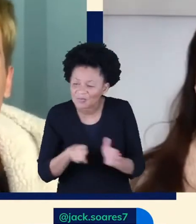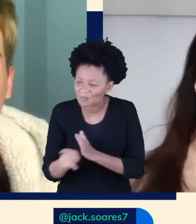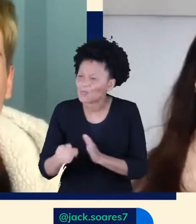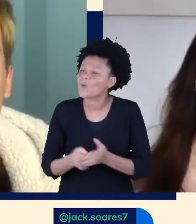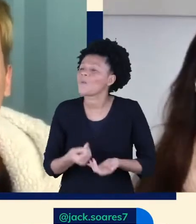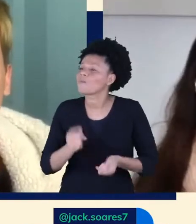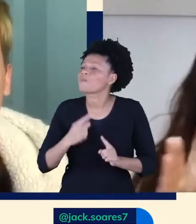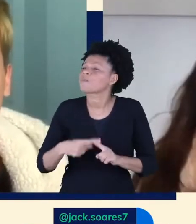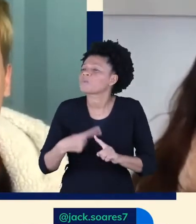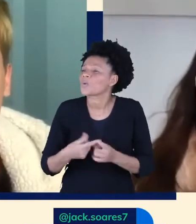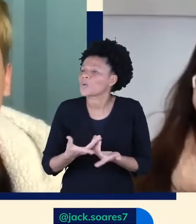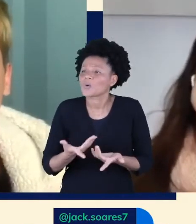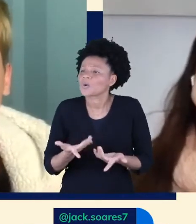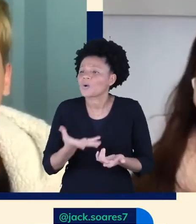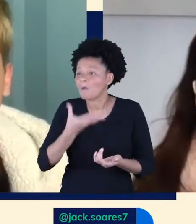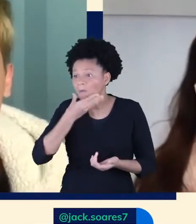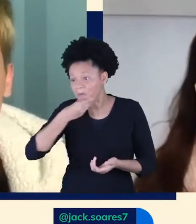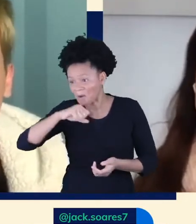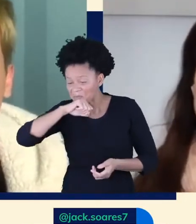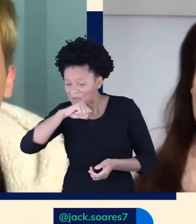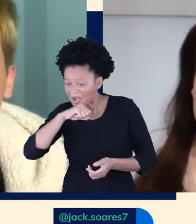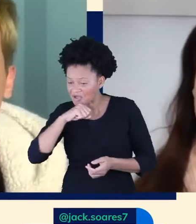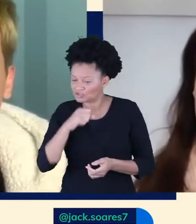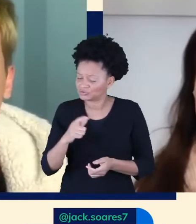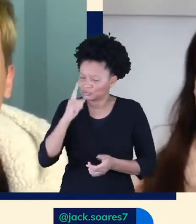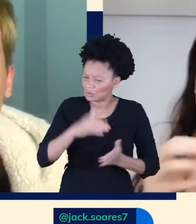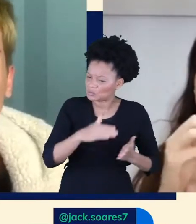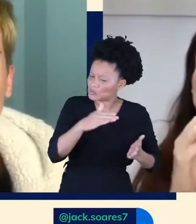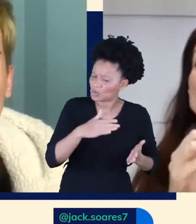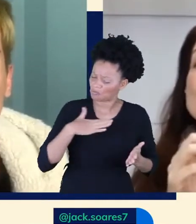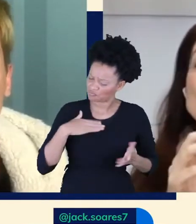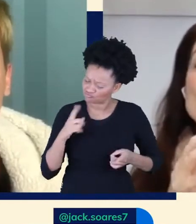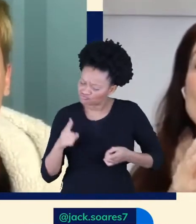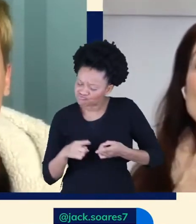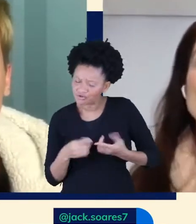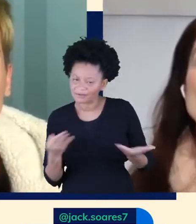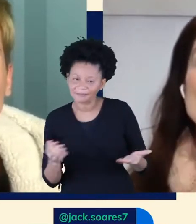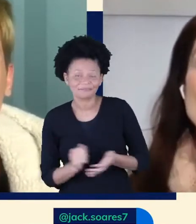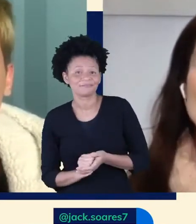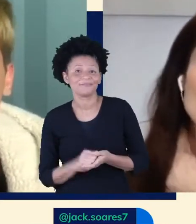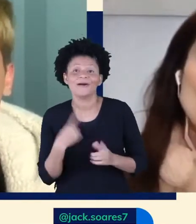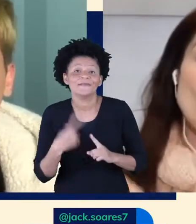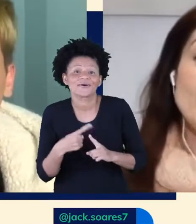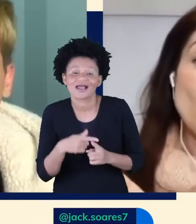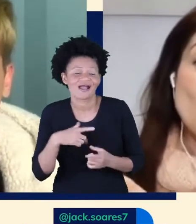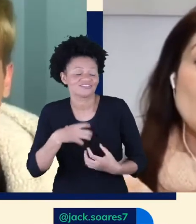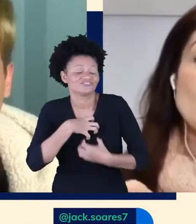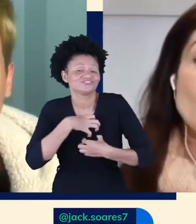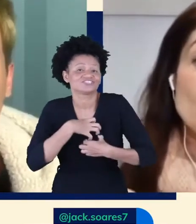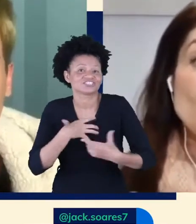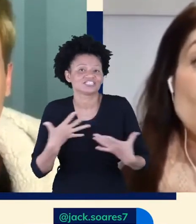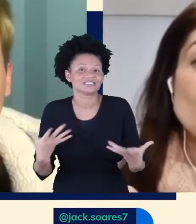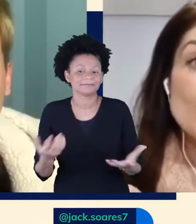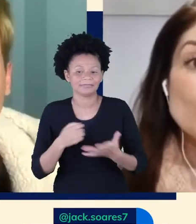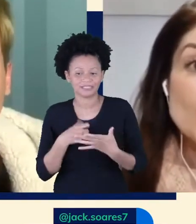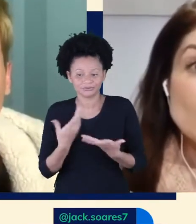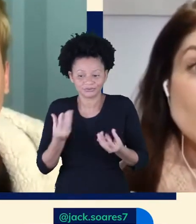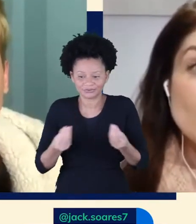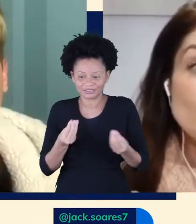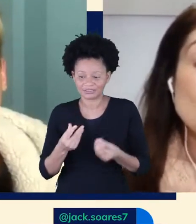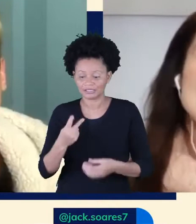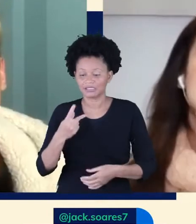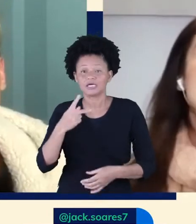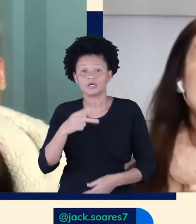com espontaneidade. A criança ela não desenvolveu nessa fase ainda o sentimento de pudor, que começa ali a partir dos 5,